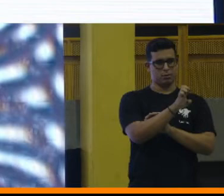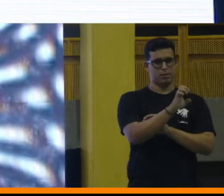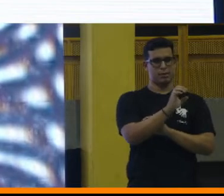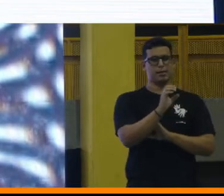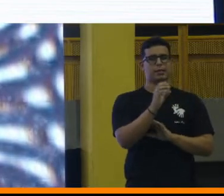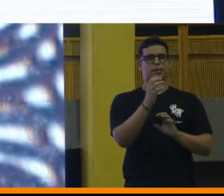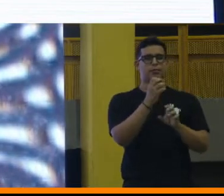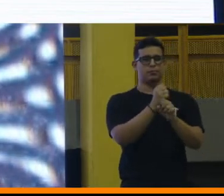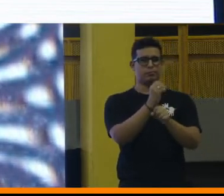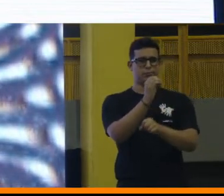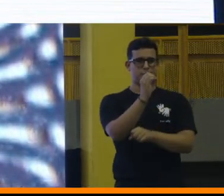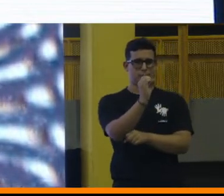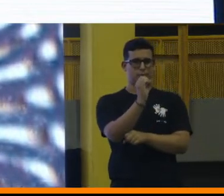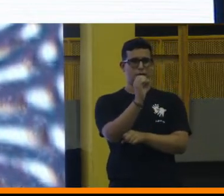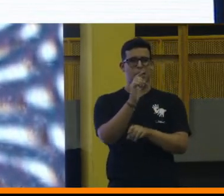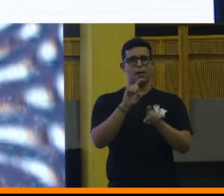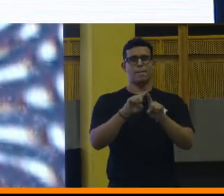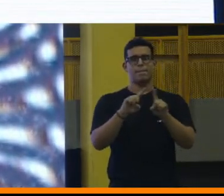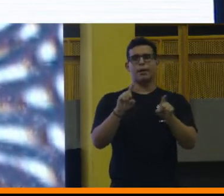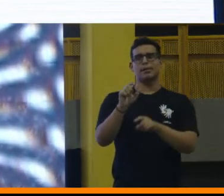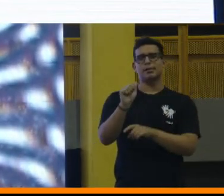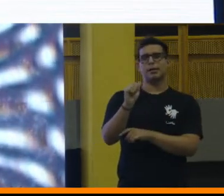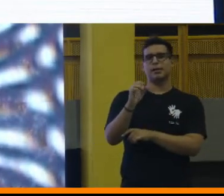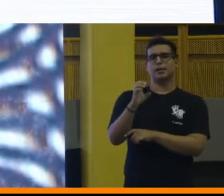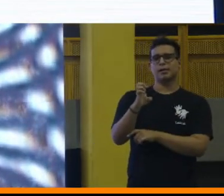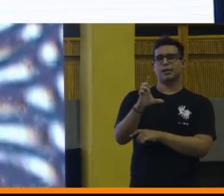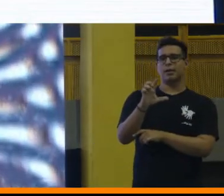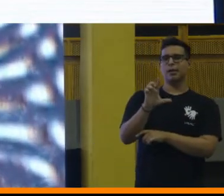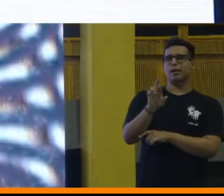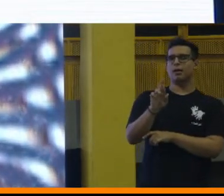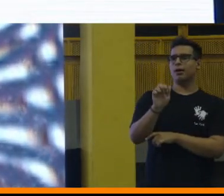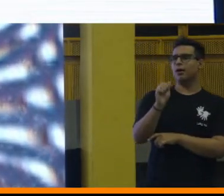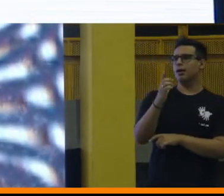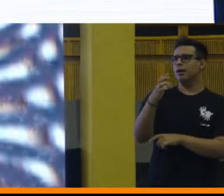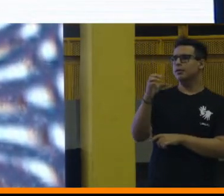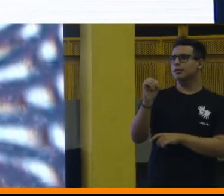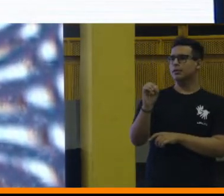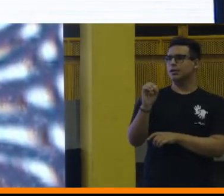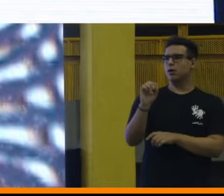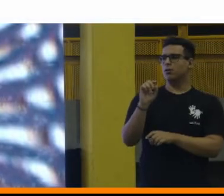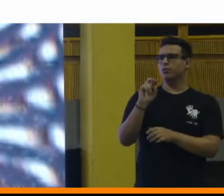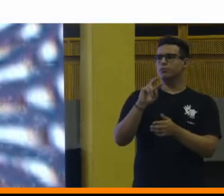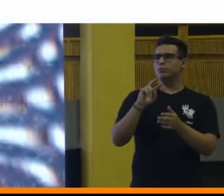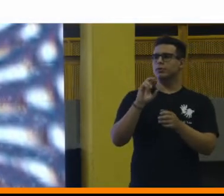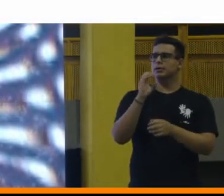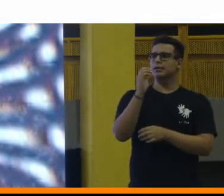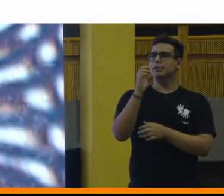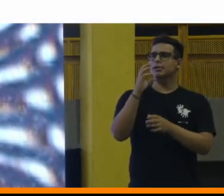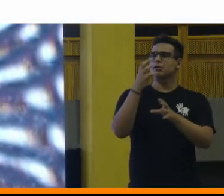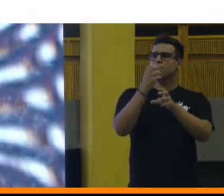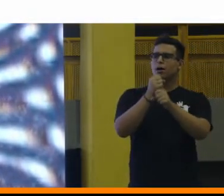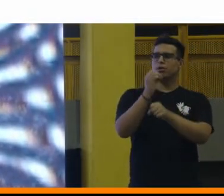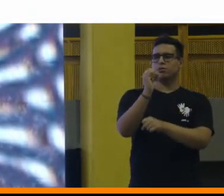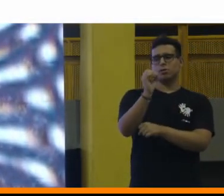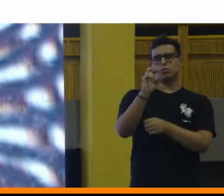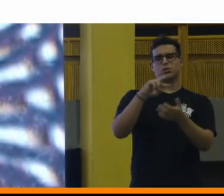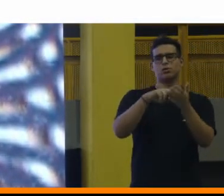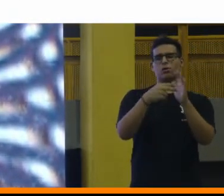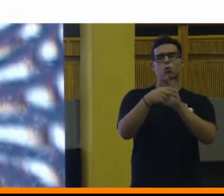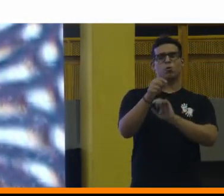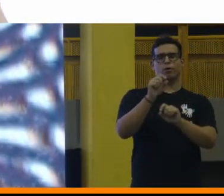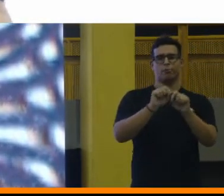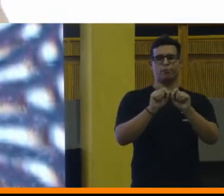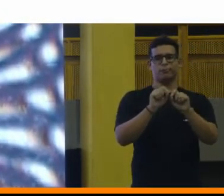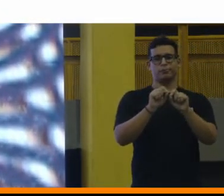Vocês lembram o que é aceleração? Sem fórmula. É a rapidez com que a